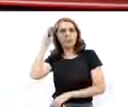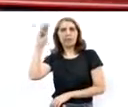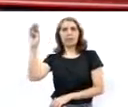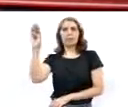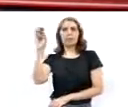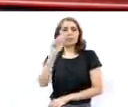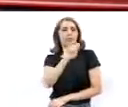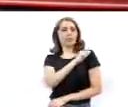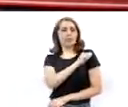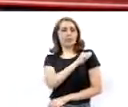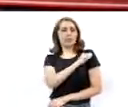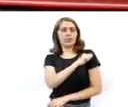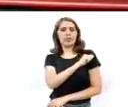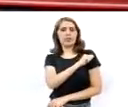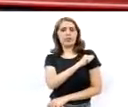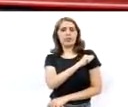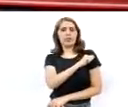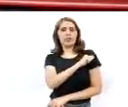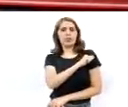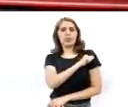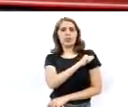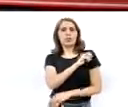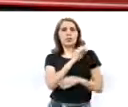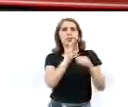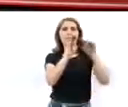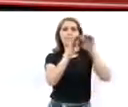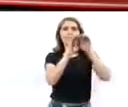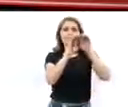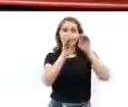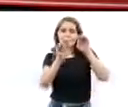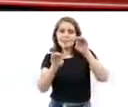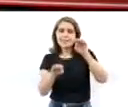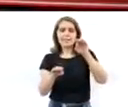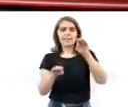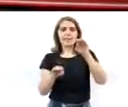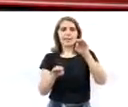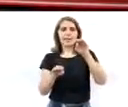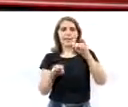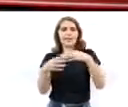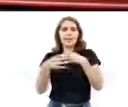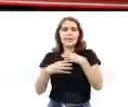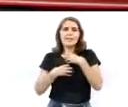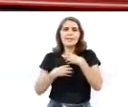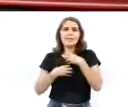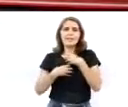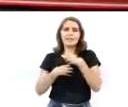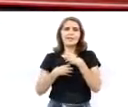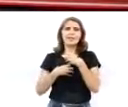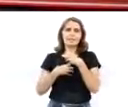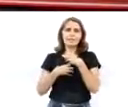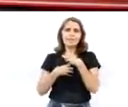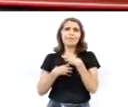das camadas populares, causou muito mais desigualdade, acentuou as desigualdades sociais.